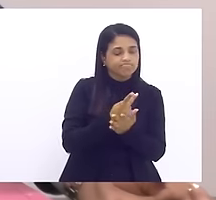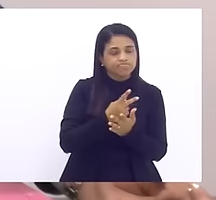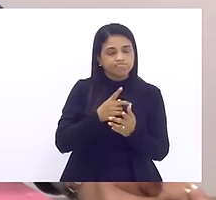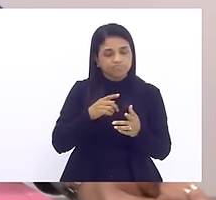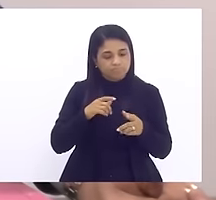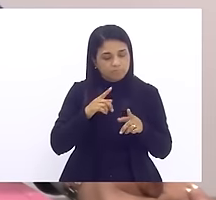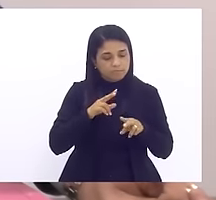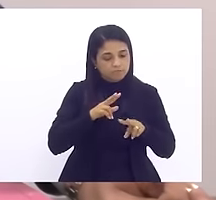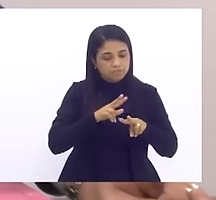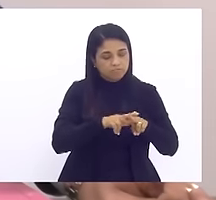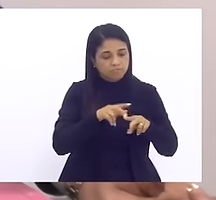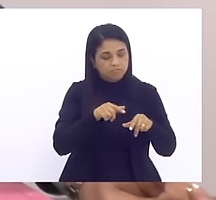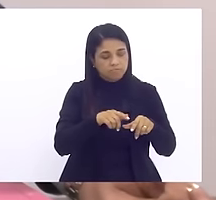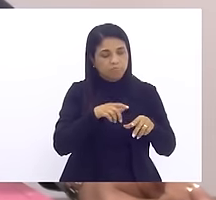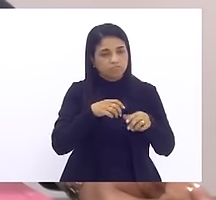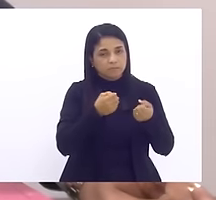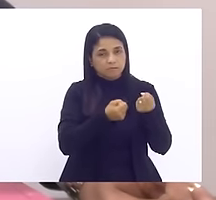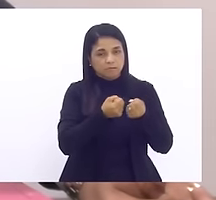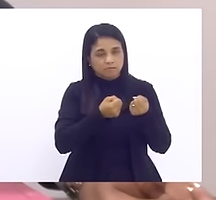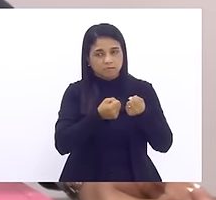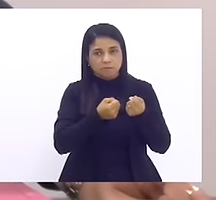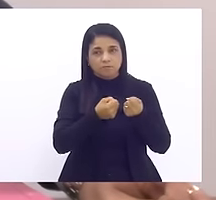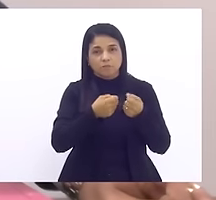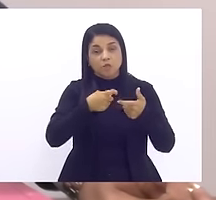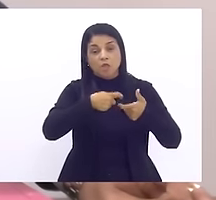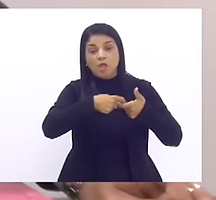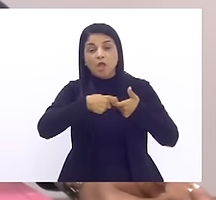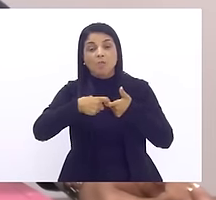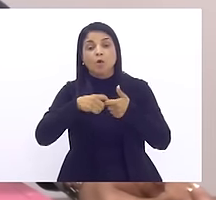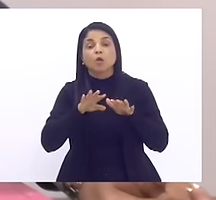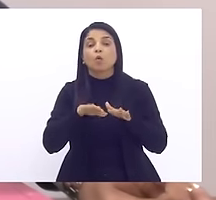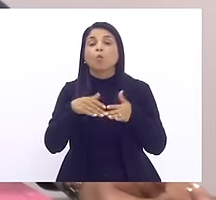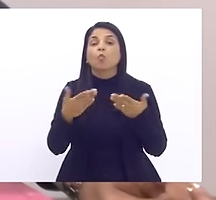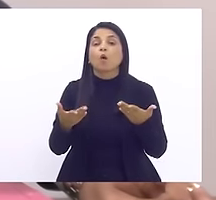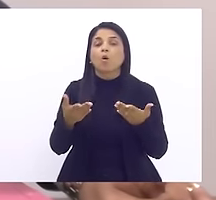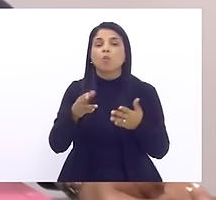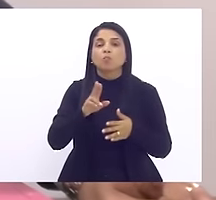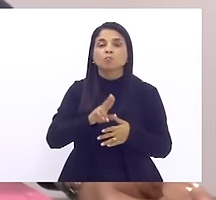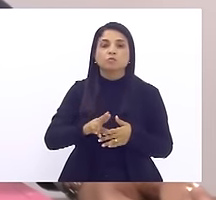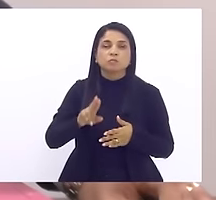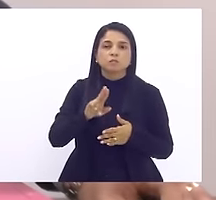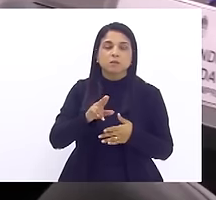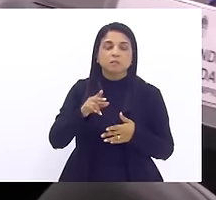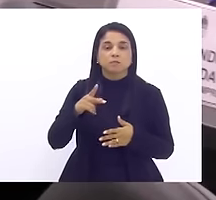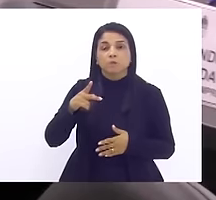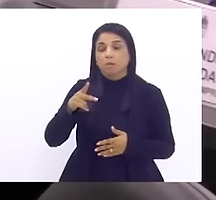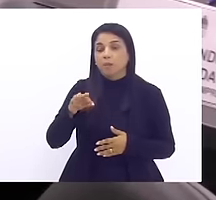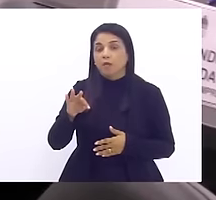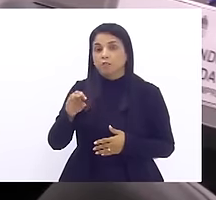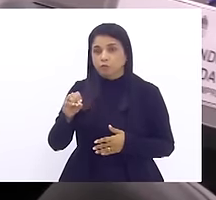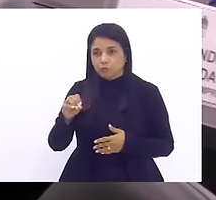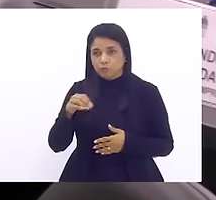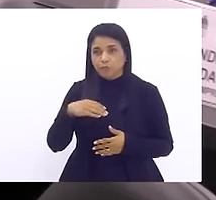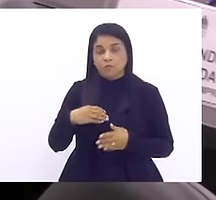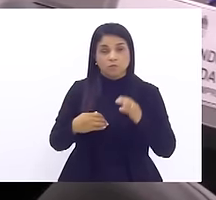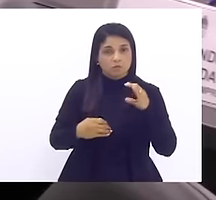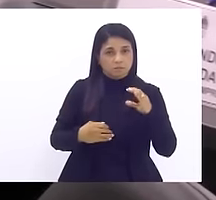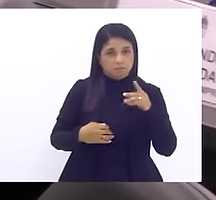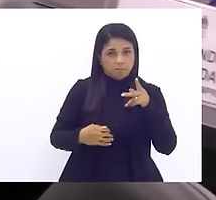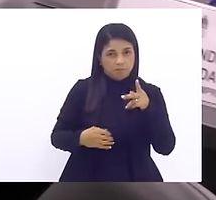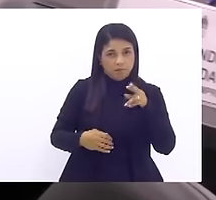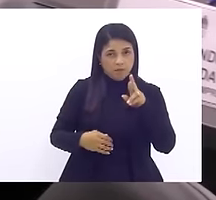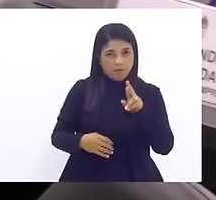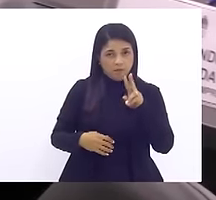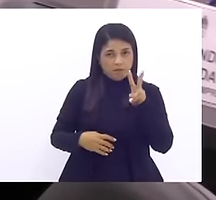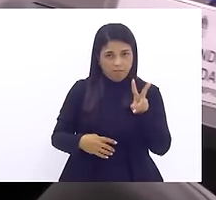que necessita a apreensão Qual o reboque utilizado para isso e qual parte é utilizado para isso O cprv que é um